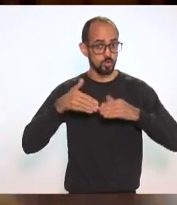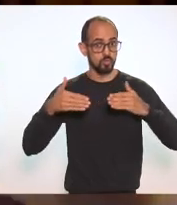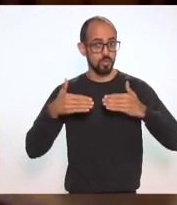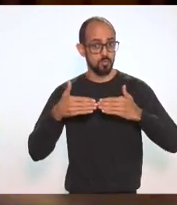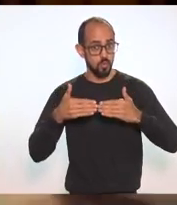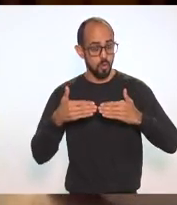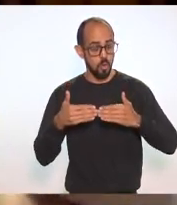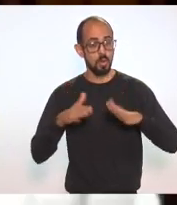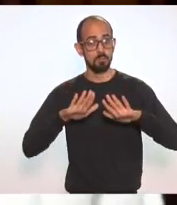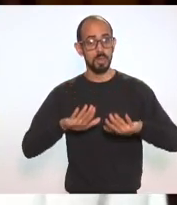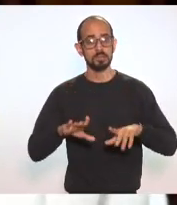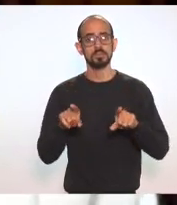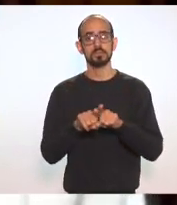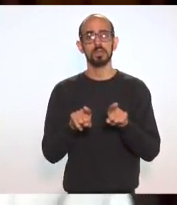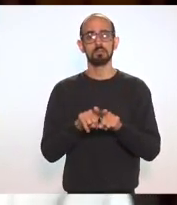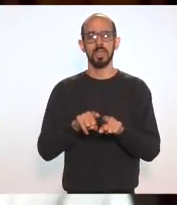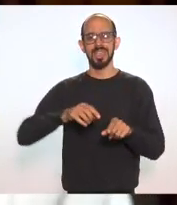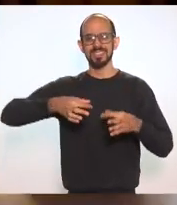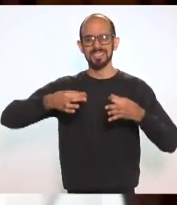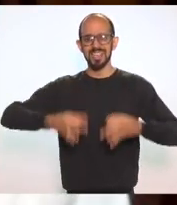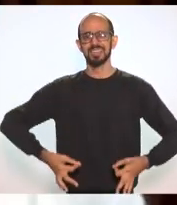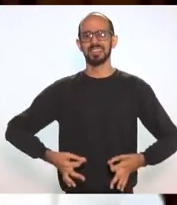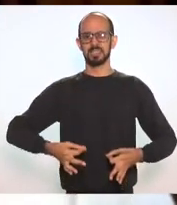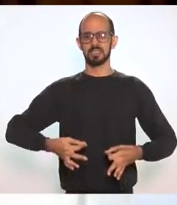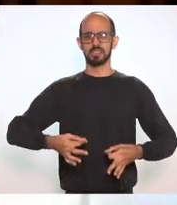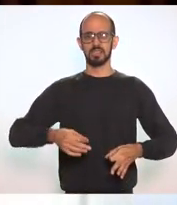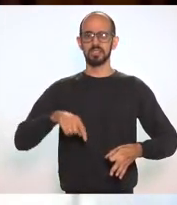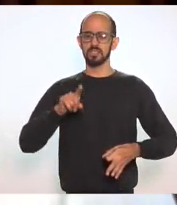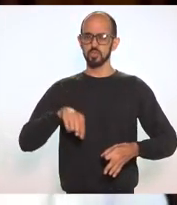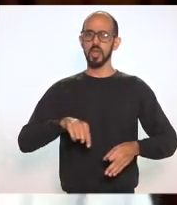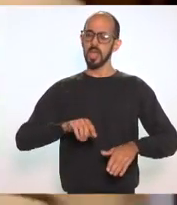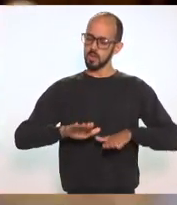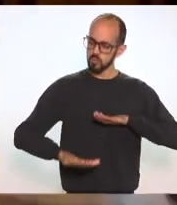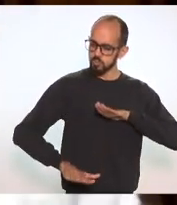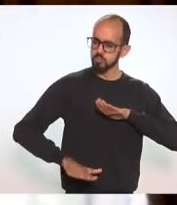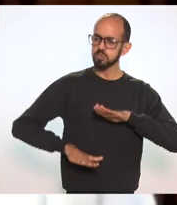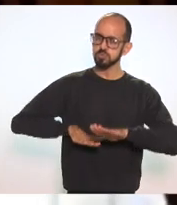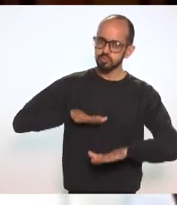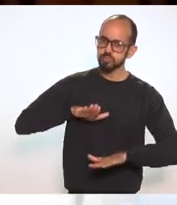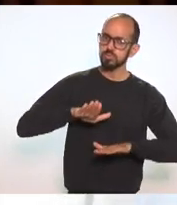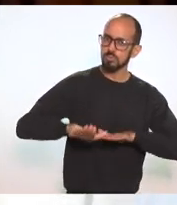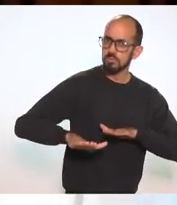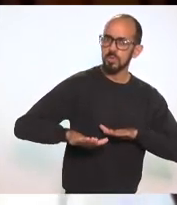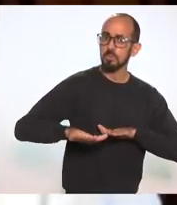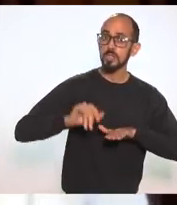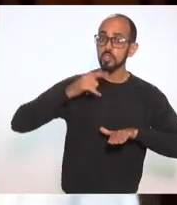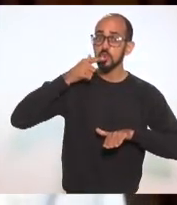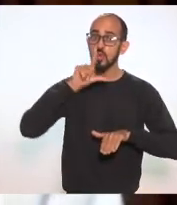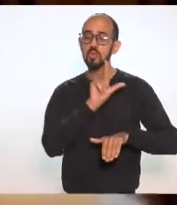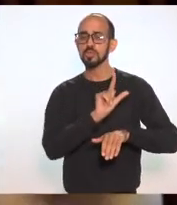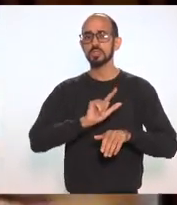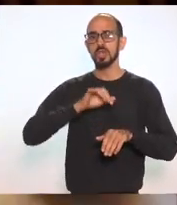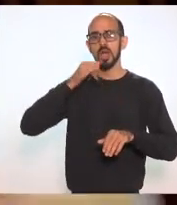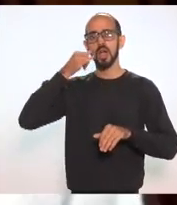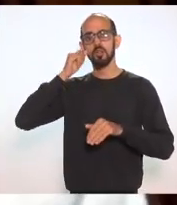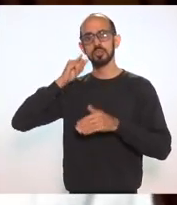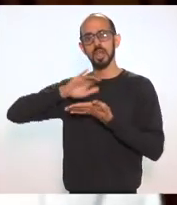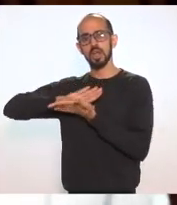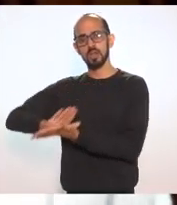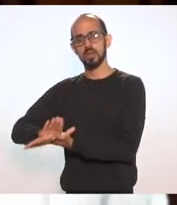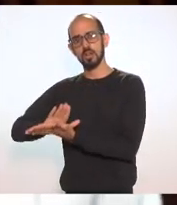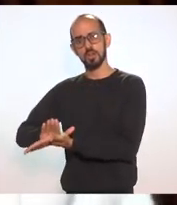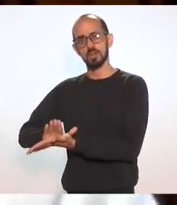como a certeza de que isso é um passo enorme no combate a toda intolerância, que